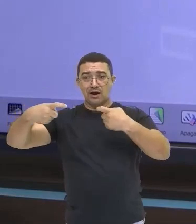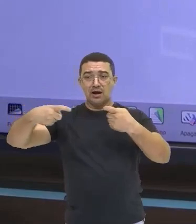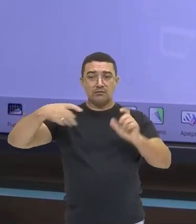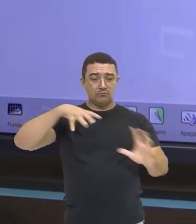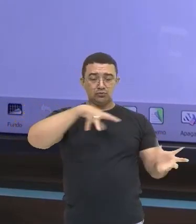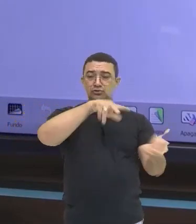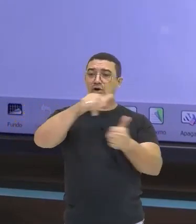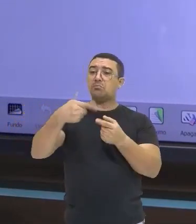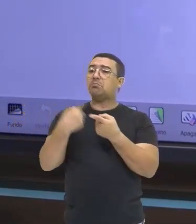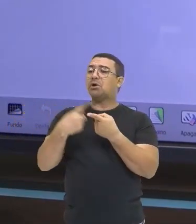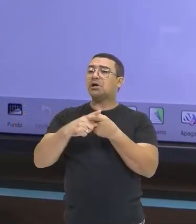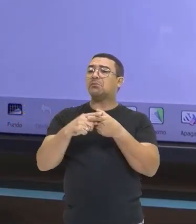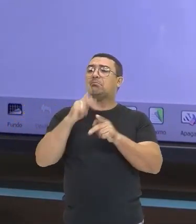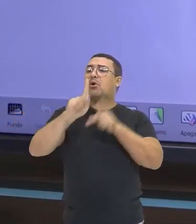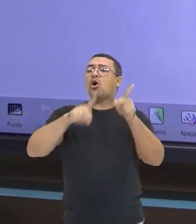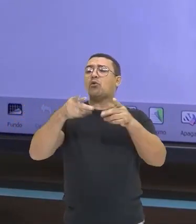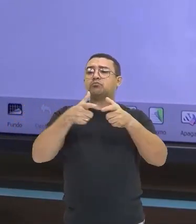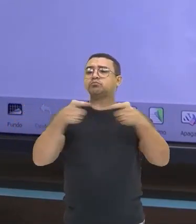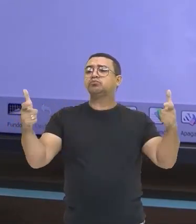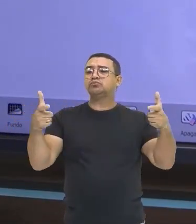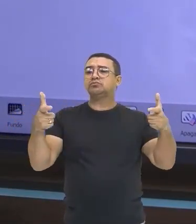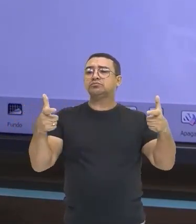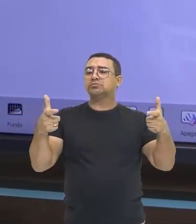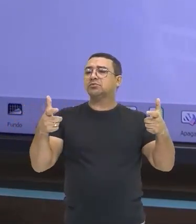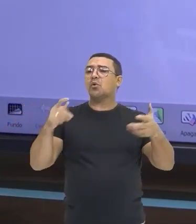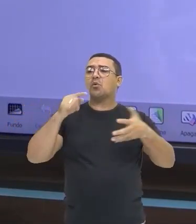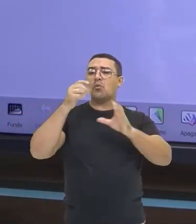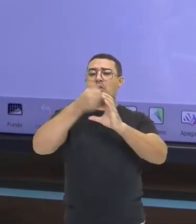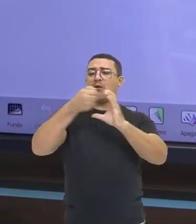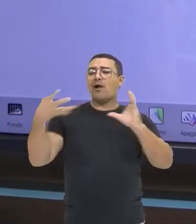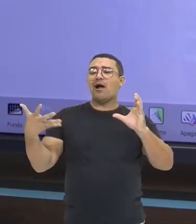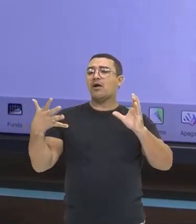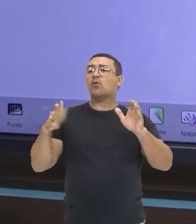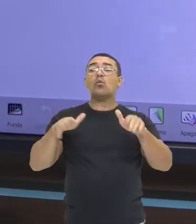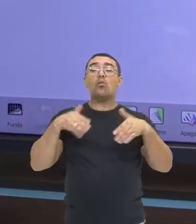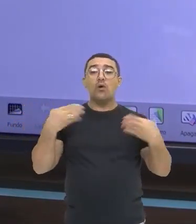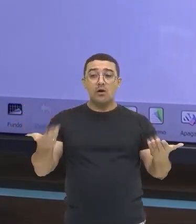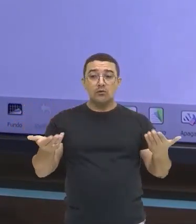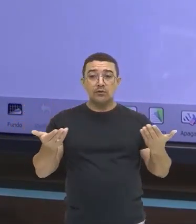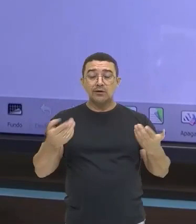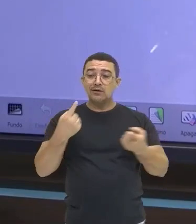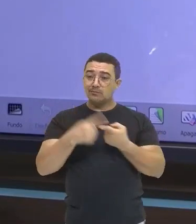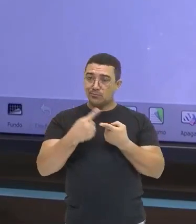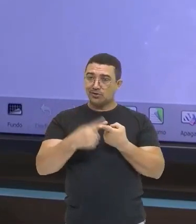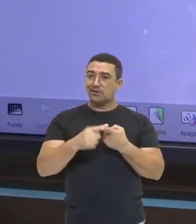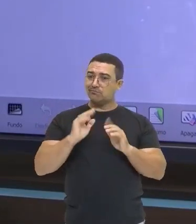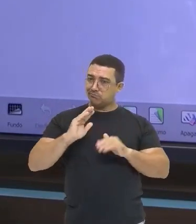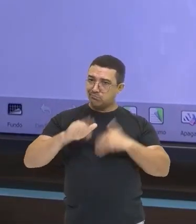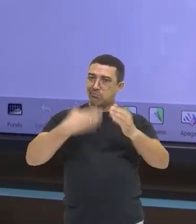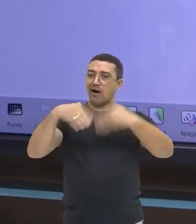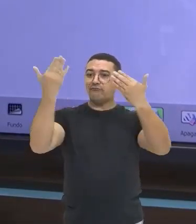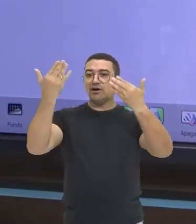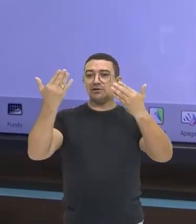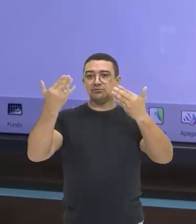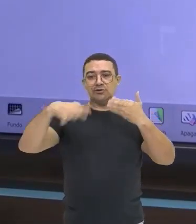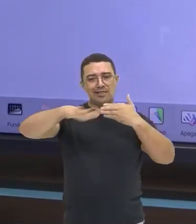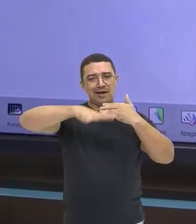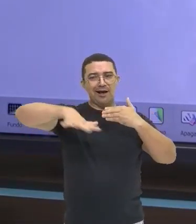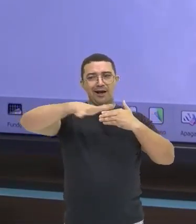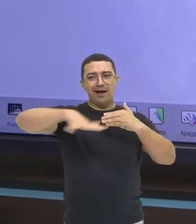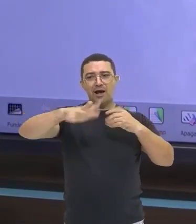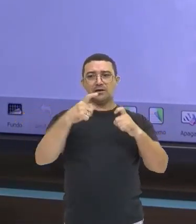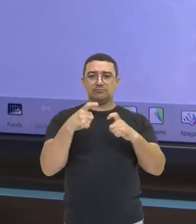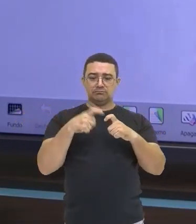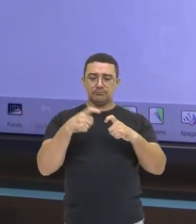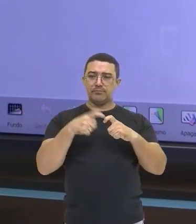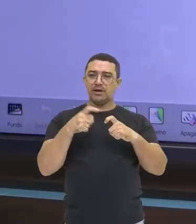fatores, tá? Mas eu posso citar alguns que são bem importantes. O avanço que a gente vai ter na medicina, por exemplo, tá? É graças à medicina